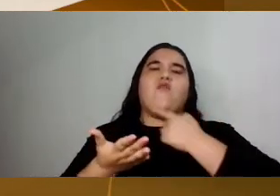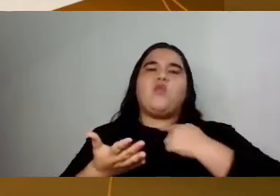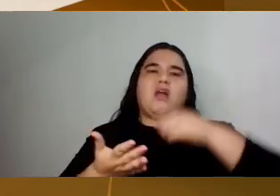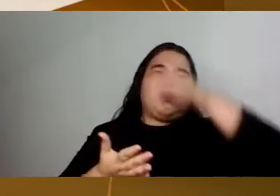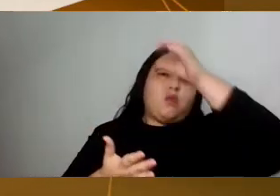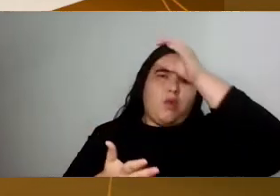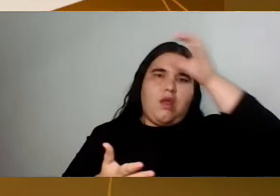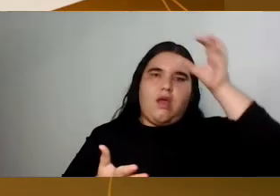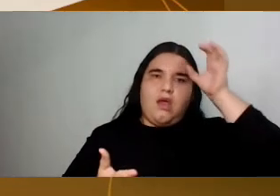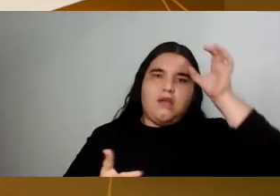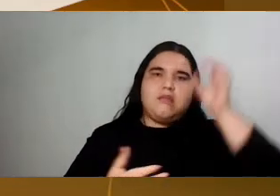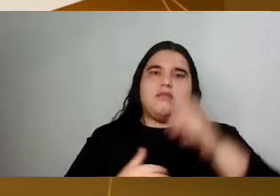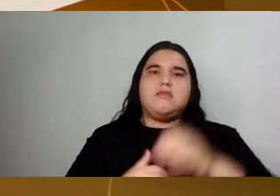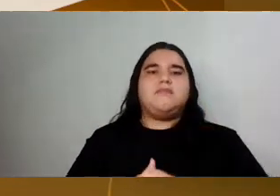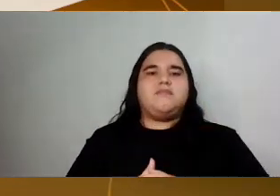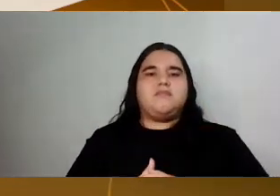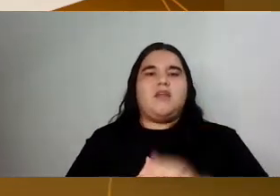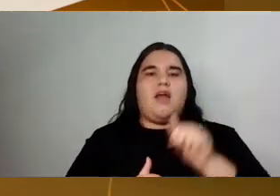Ademar, pode passar